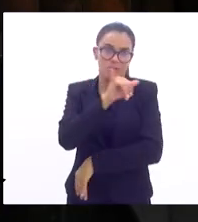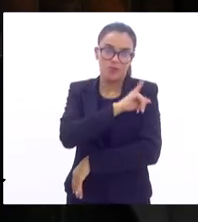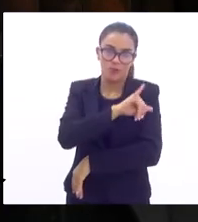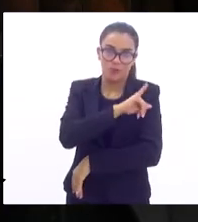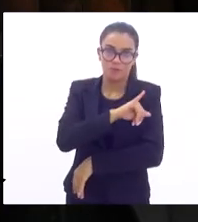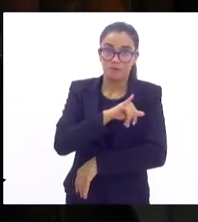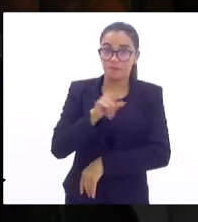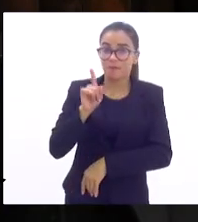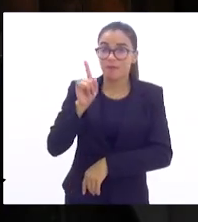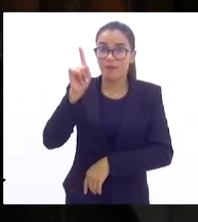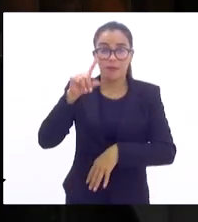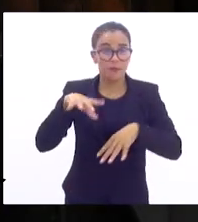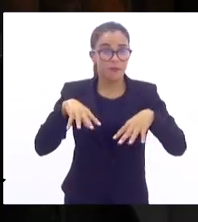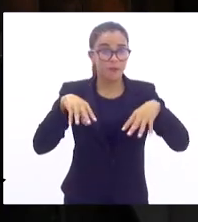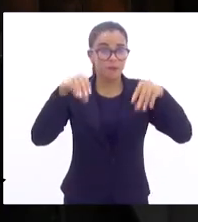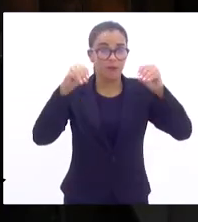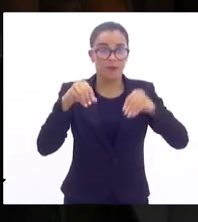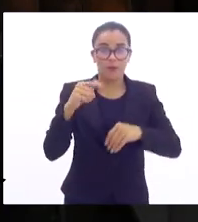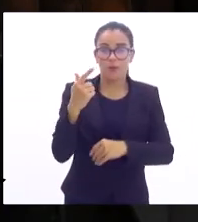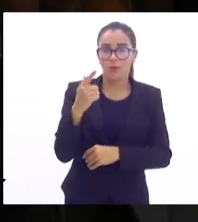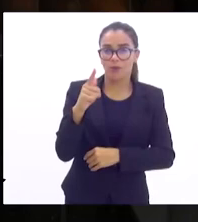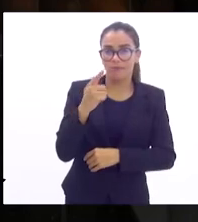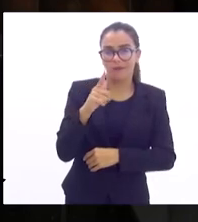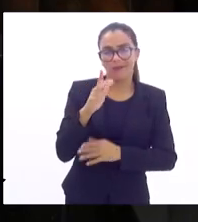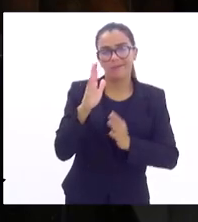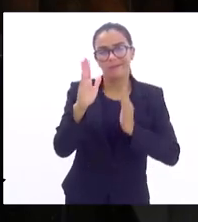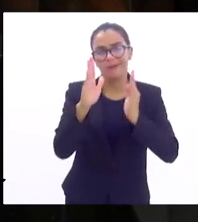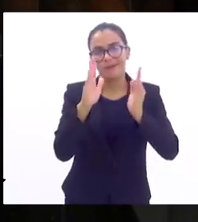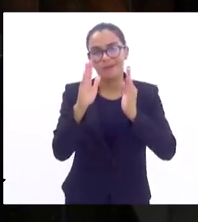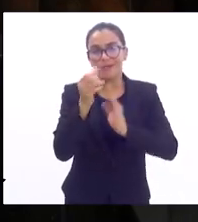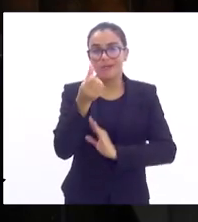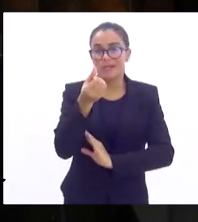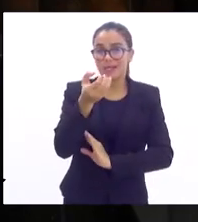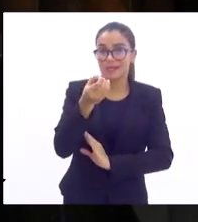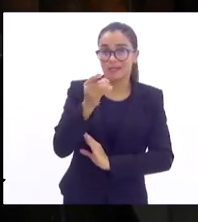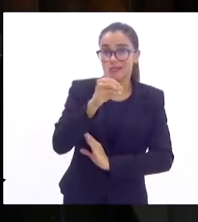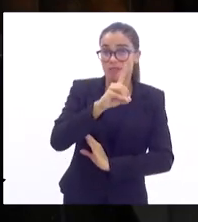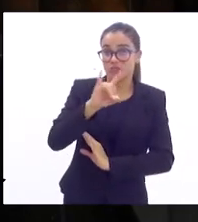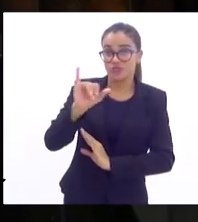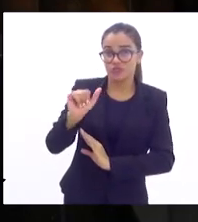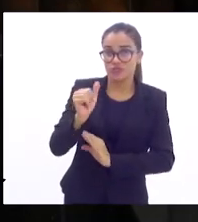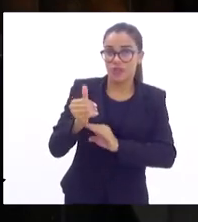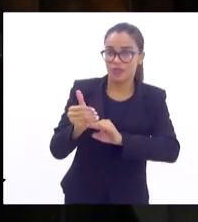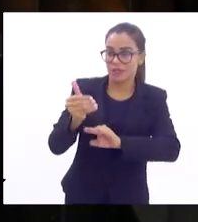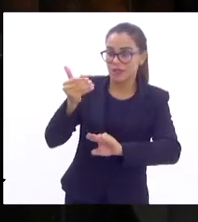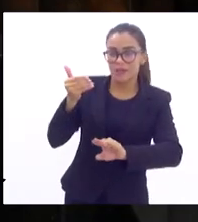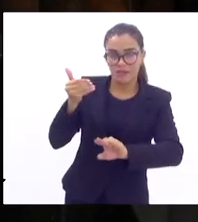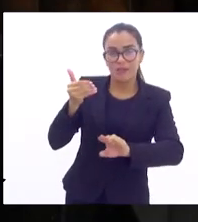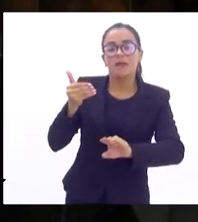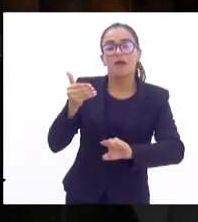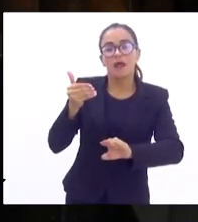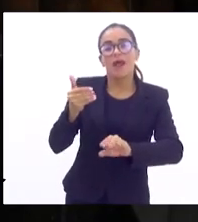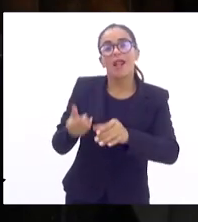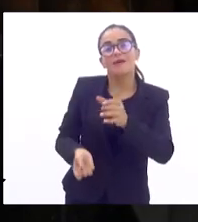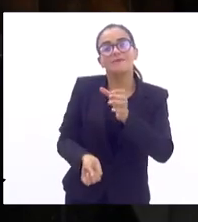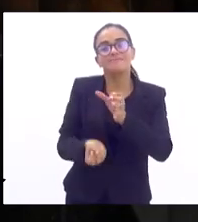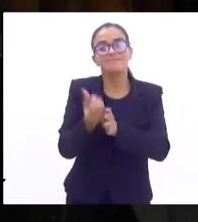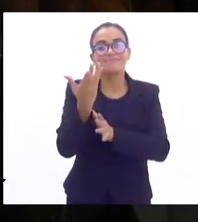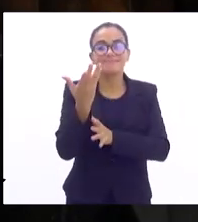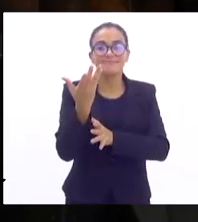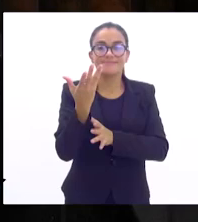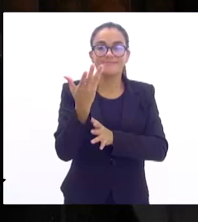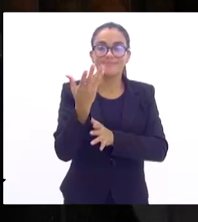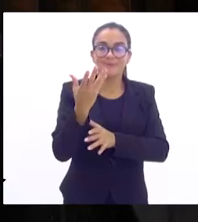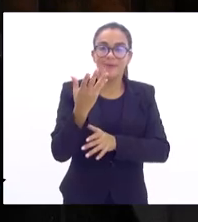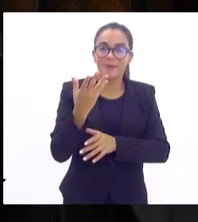no Palácio Guanabara aproximadamente aos 60 dias atrás ele fez o lançamento